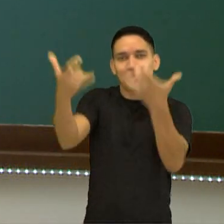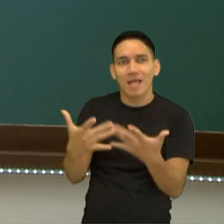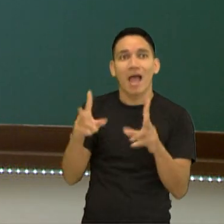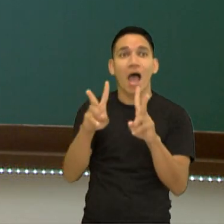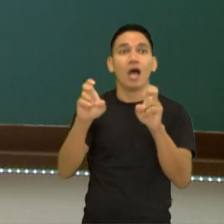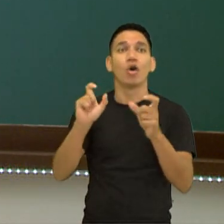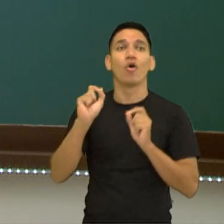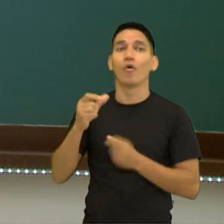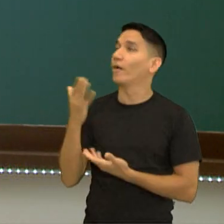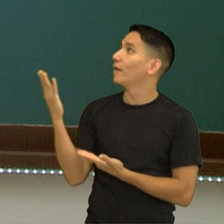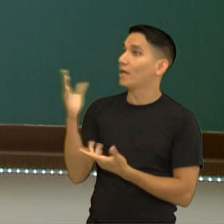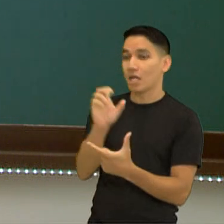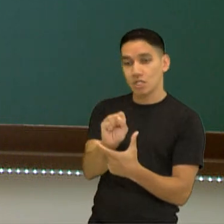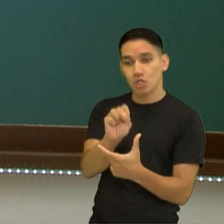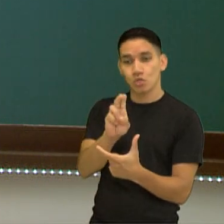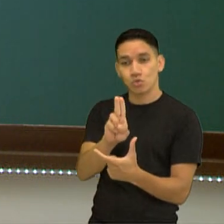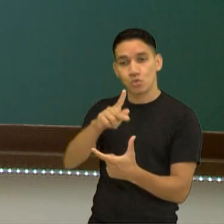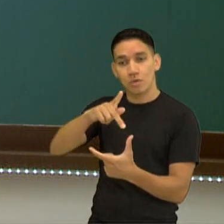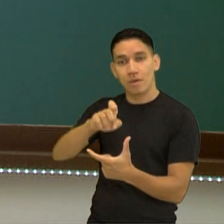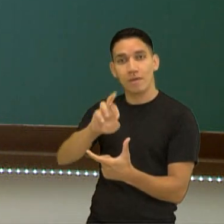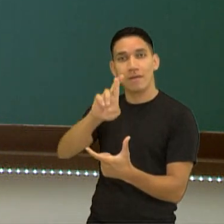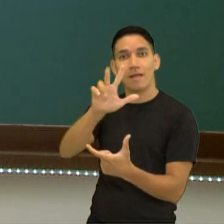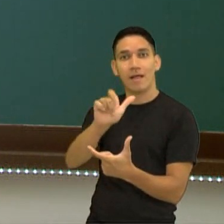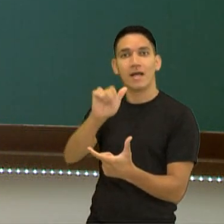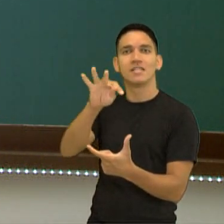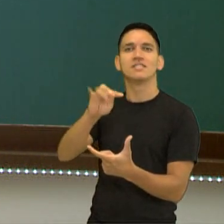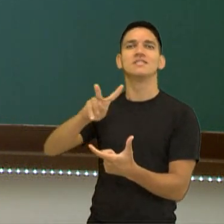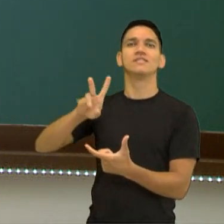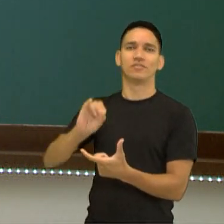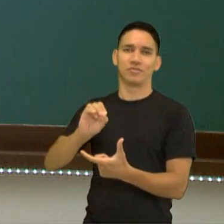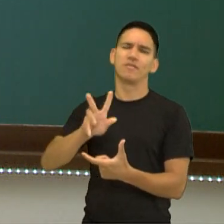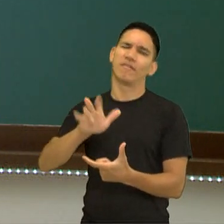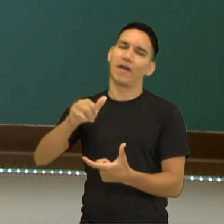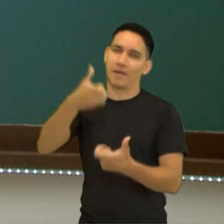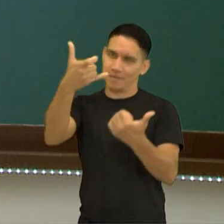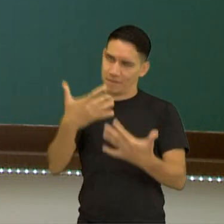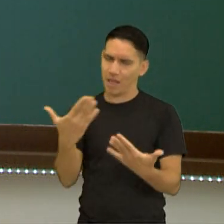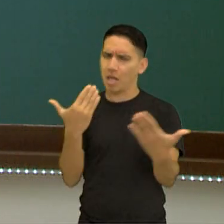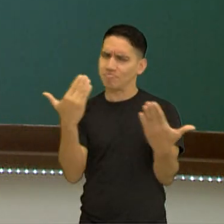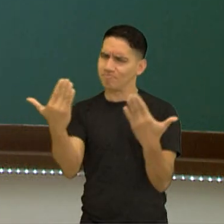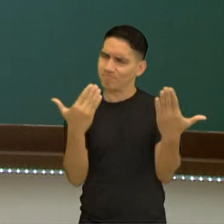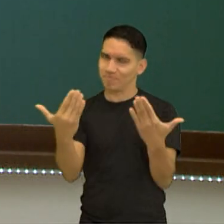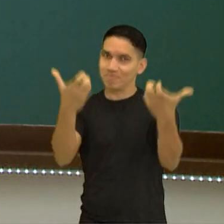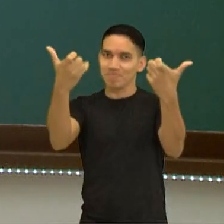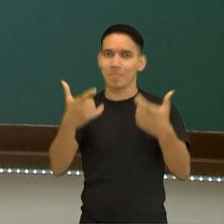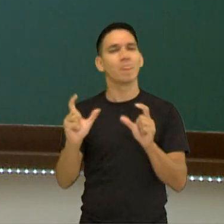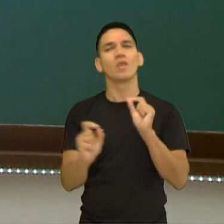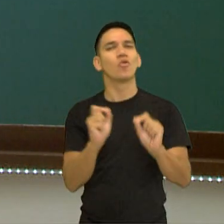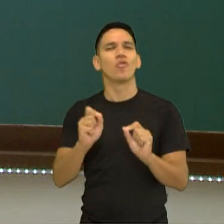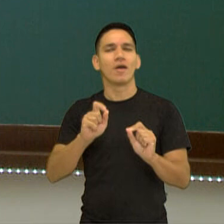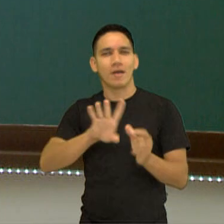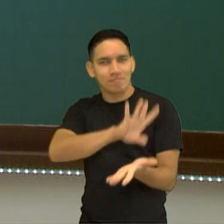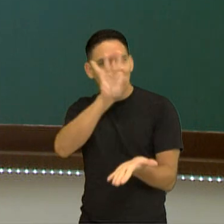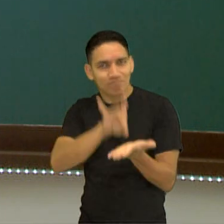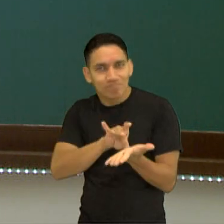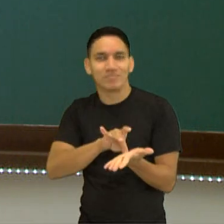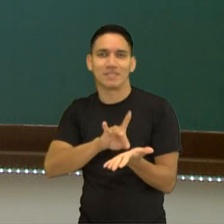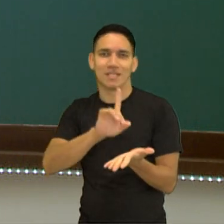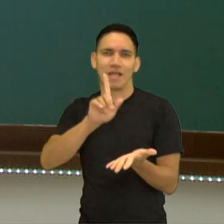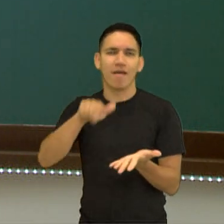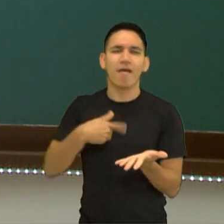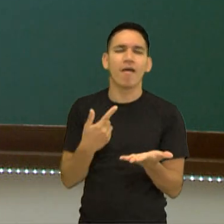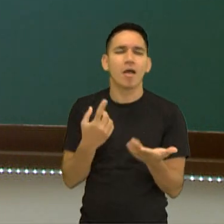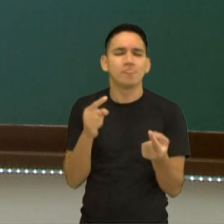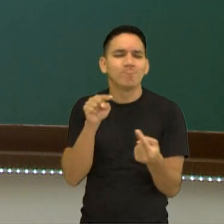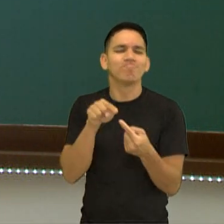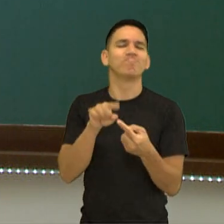do superlativo, tá ok? Quando chegar lá, eu dou a diferença mais exata do comparativo e do superlativo,